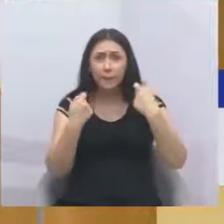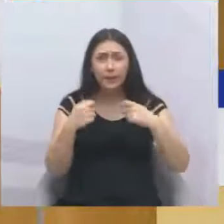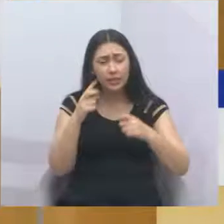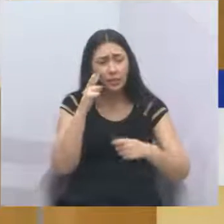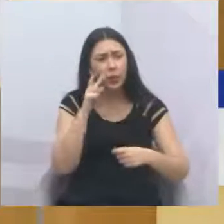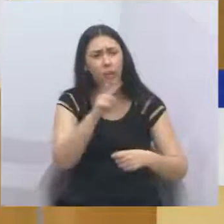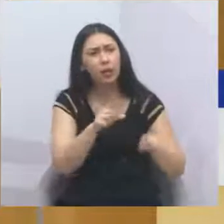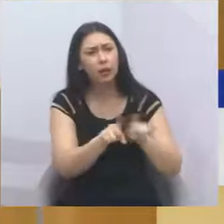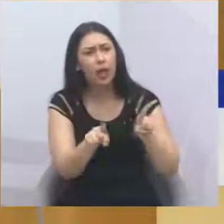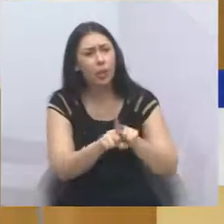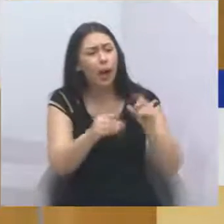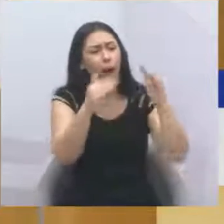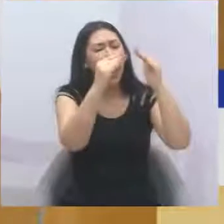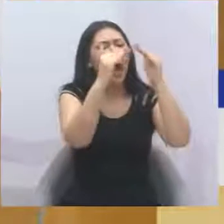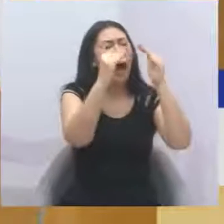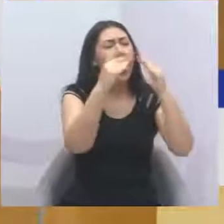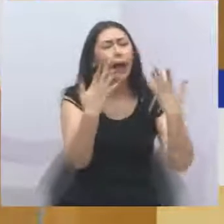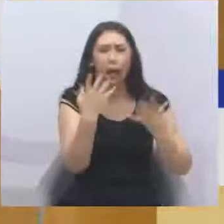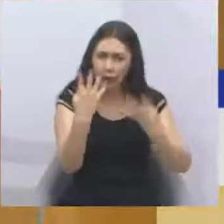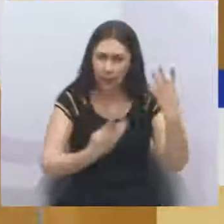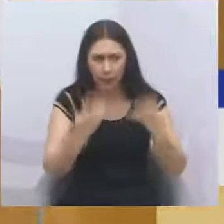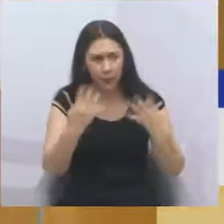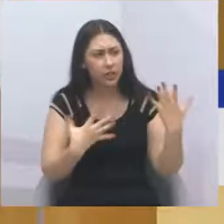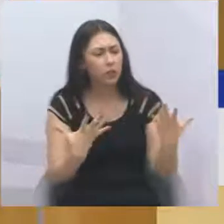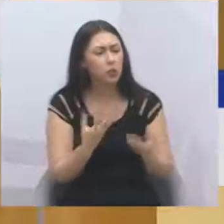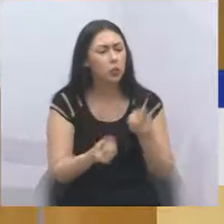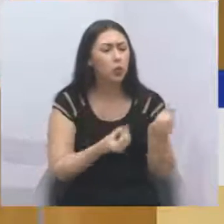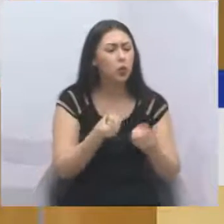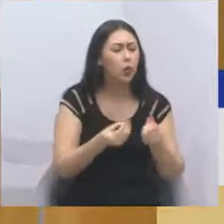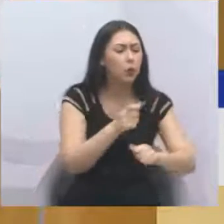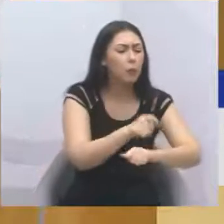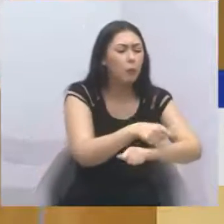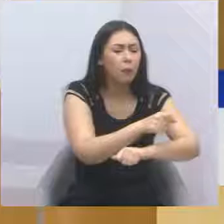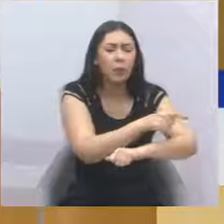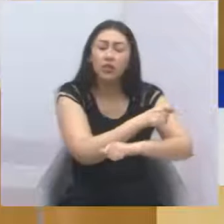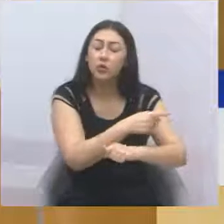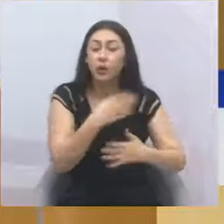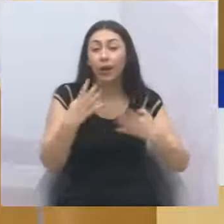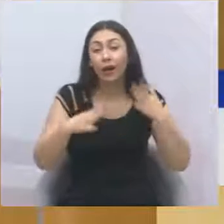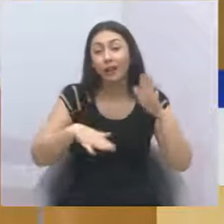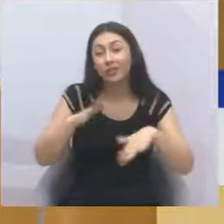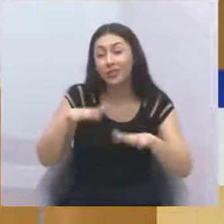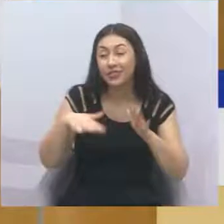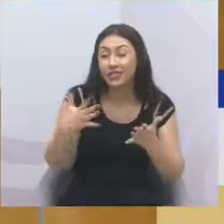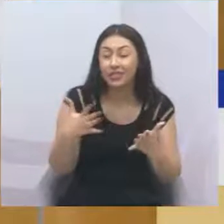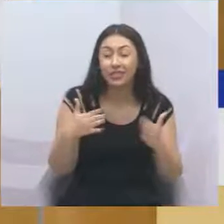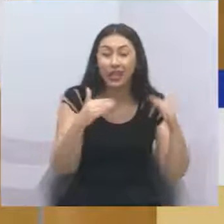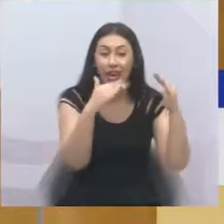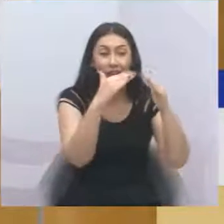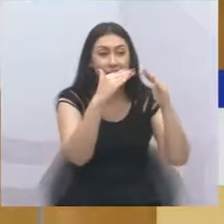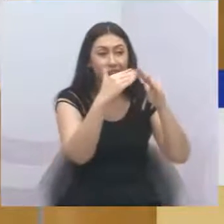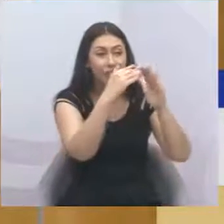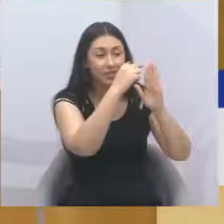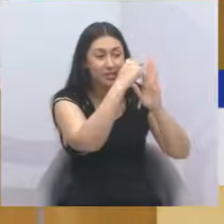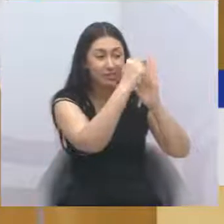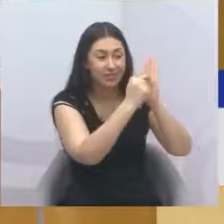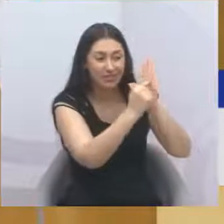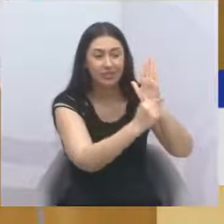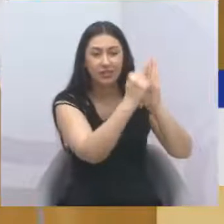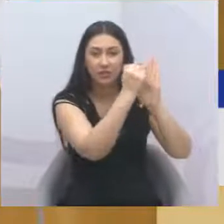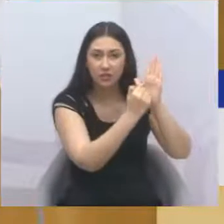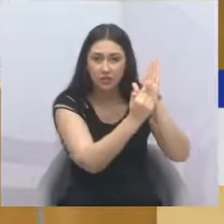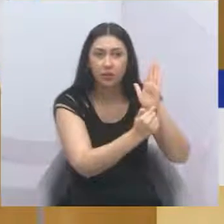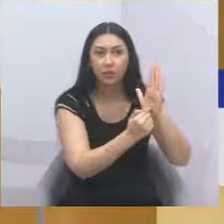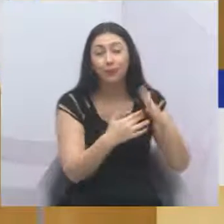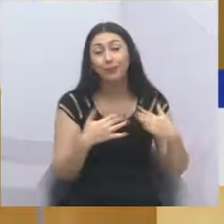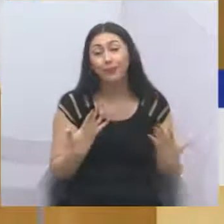olhar também o contexto em que aquela árvore está inserida. E muitas vezes as rachaduras são internas. Então